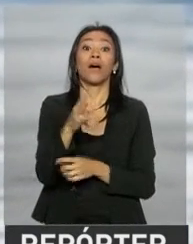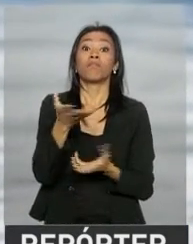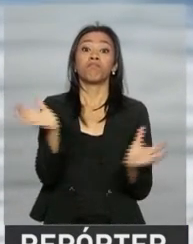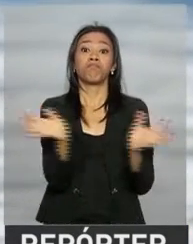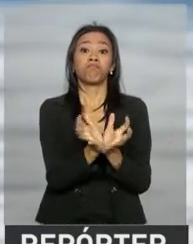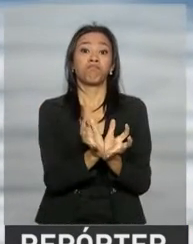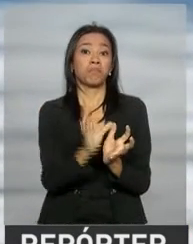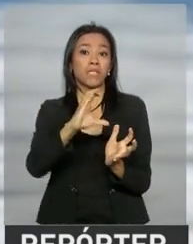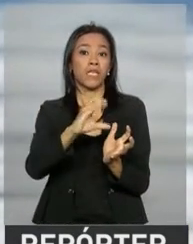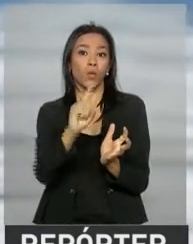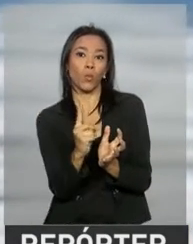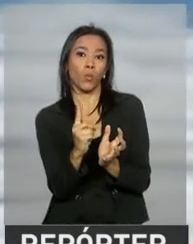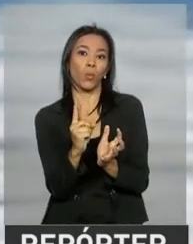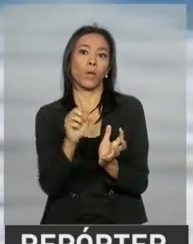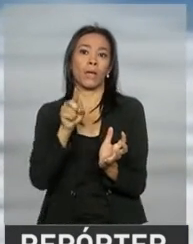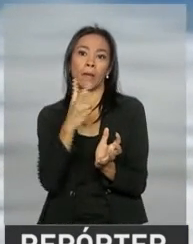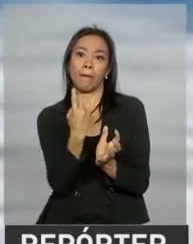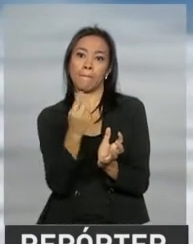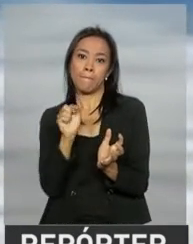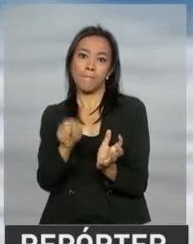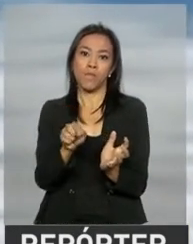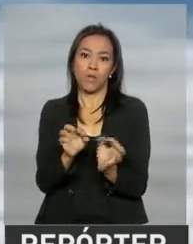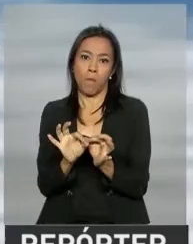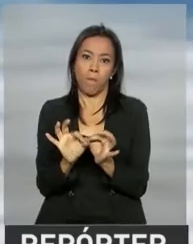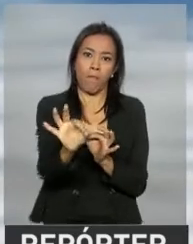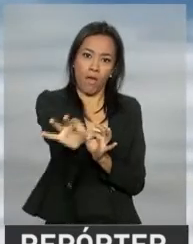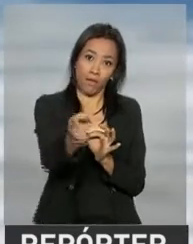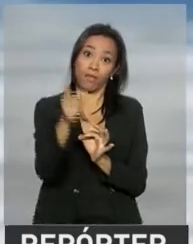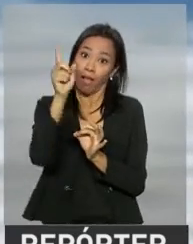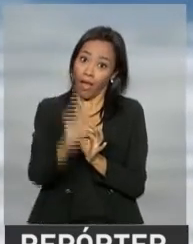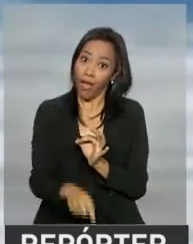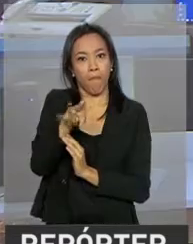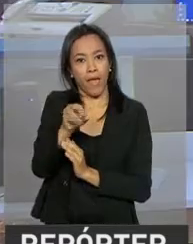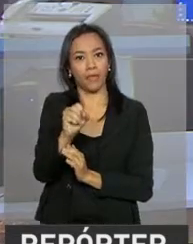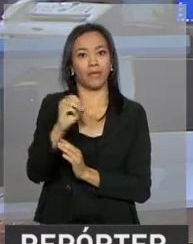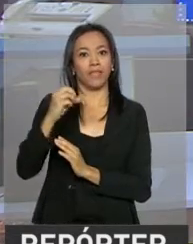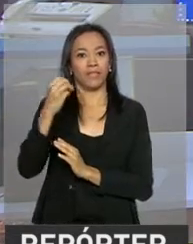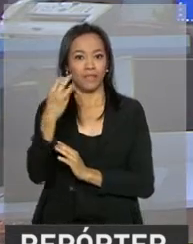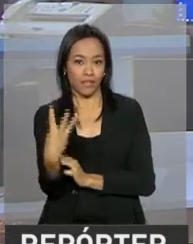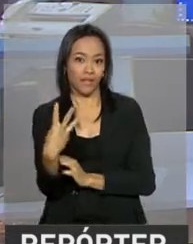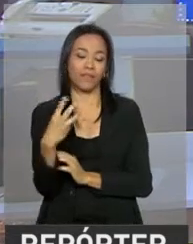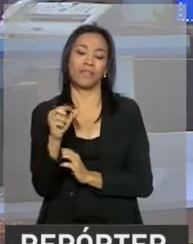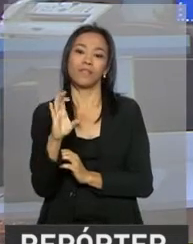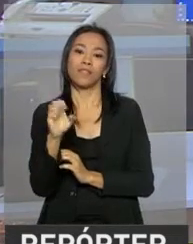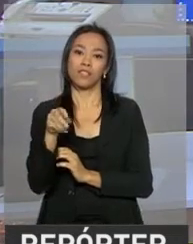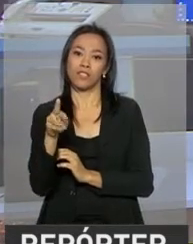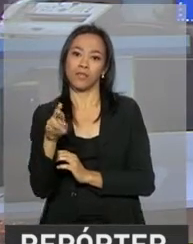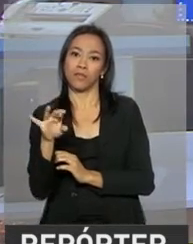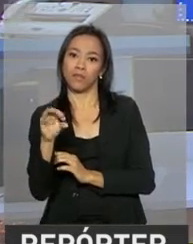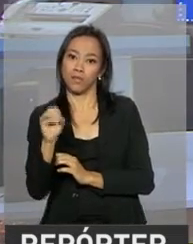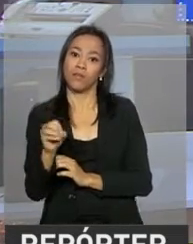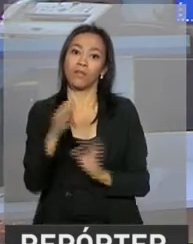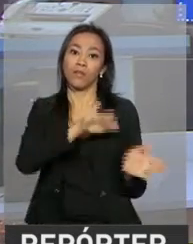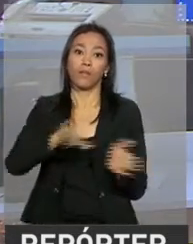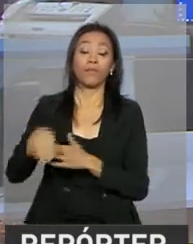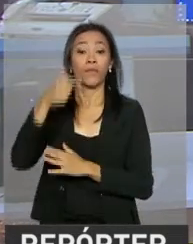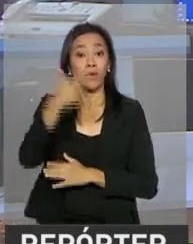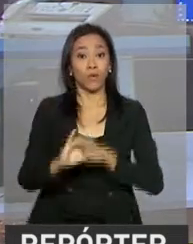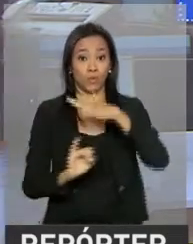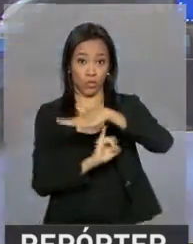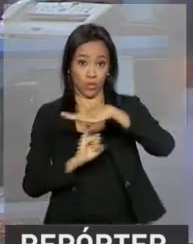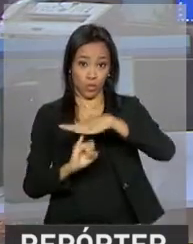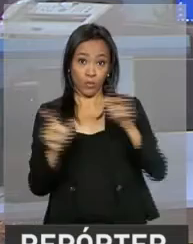c1 1000 metros um feito inédito para o país eo instituto chico mendes de conservação da biodiversidade